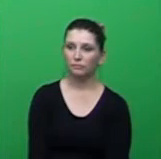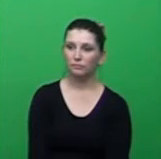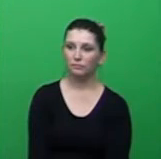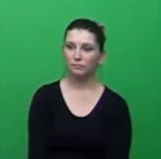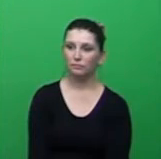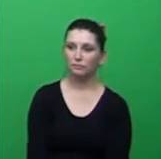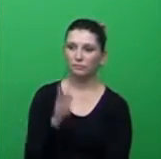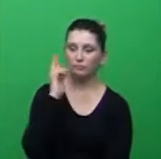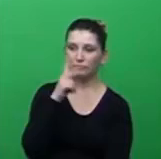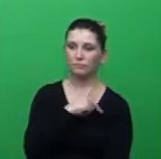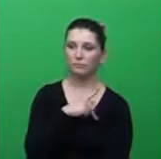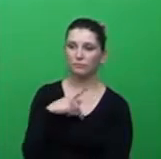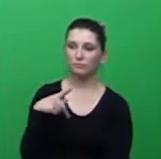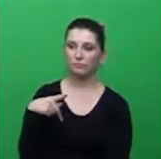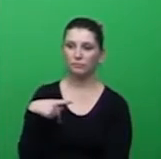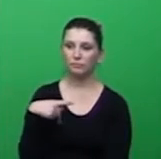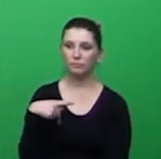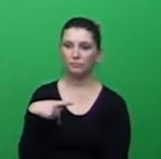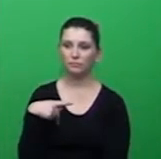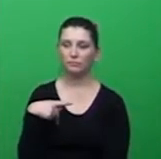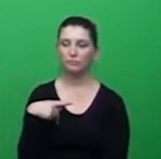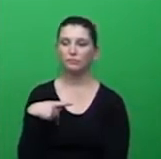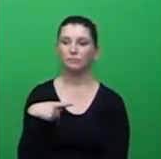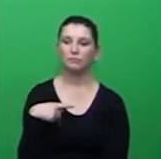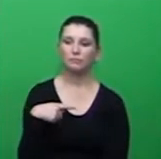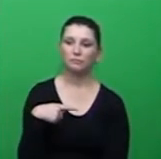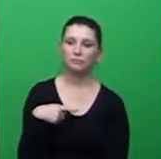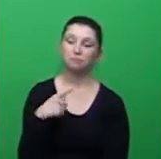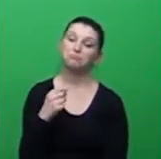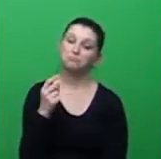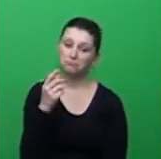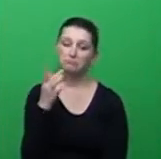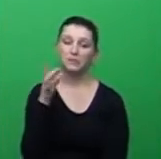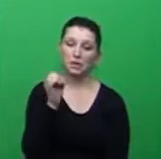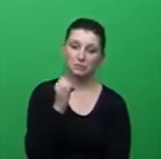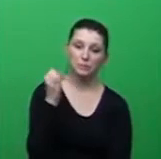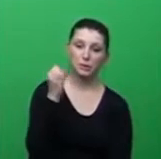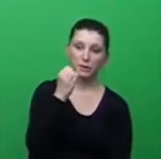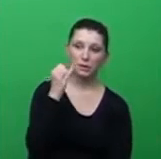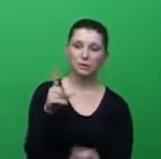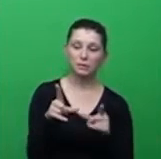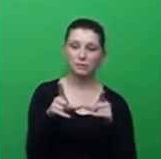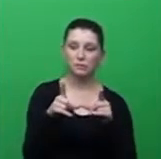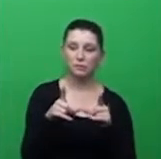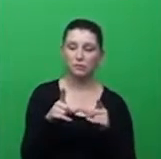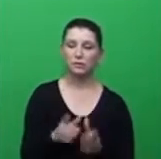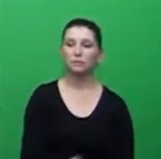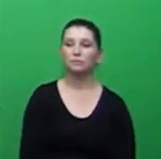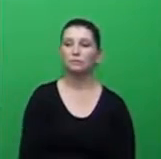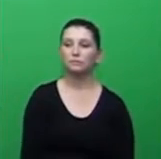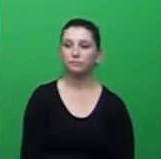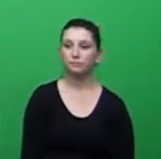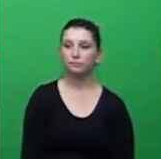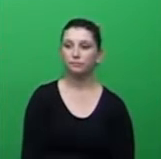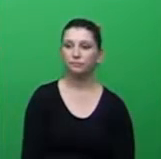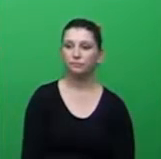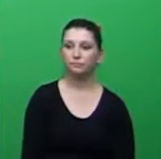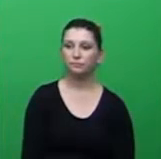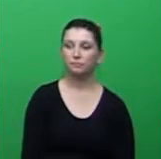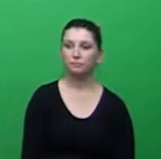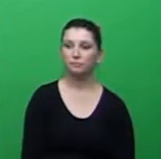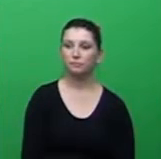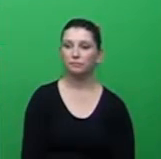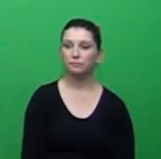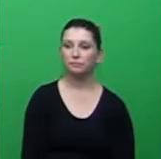Senhor presidente, subo a tribuna porque acho importante a pauta aqui apresentada, mas eu gostaria de corroborar